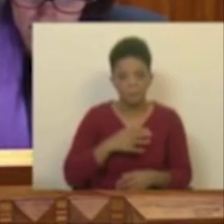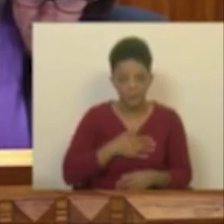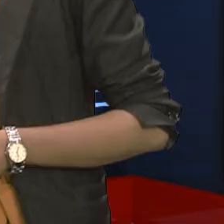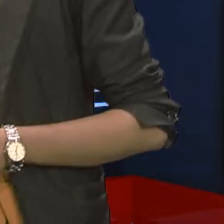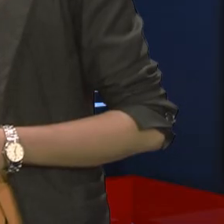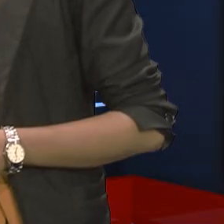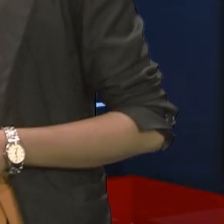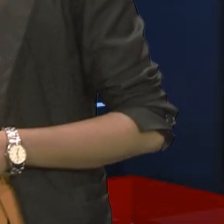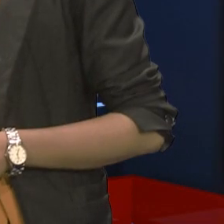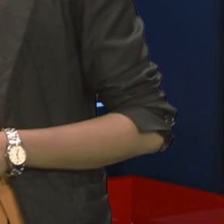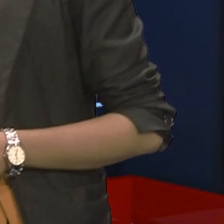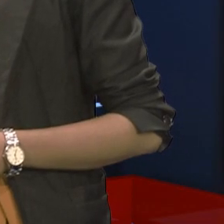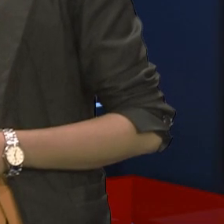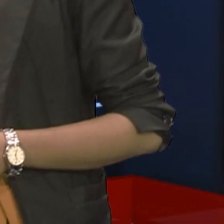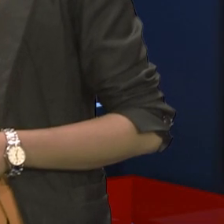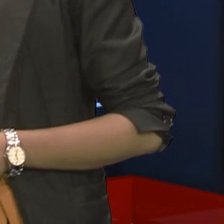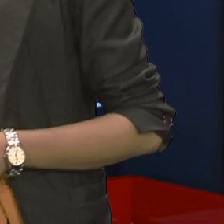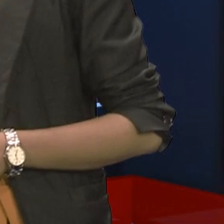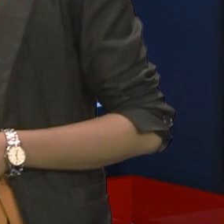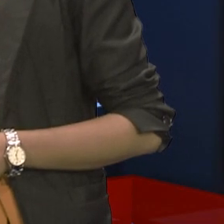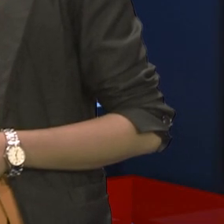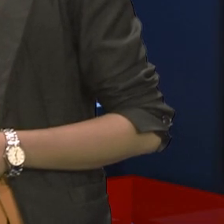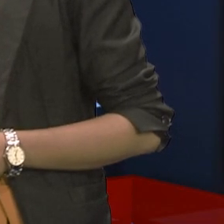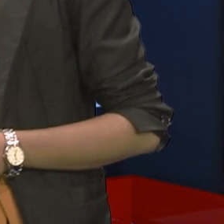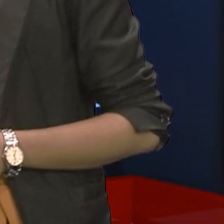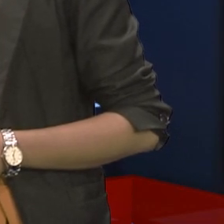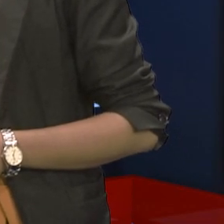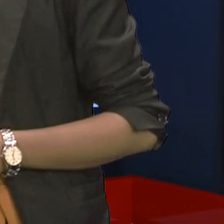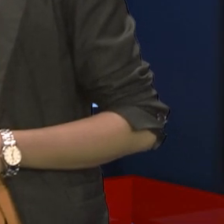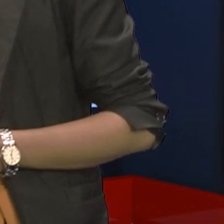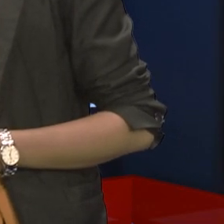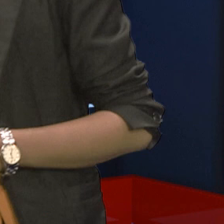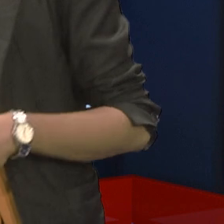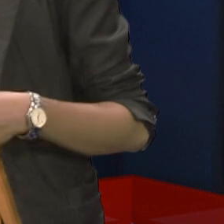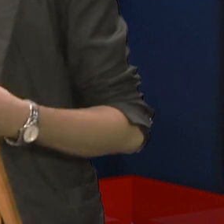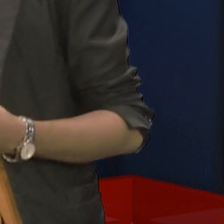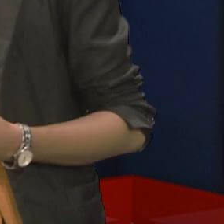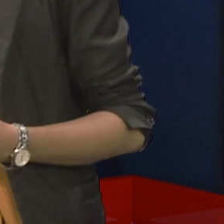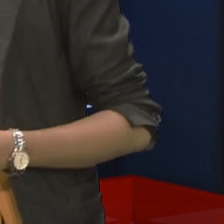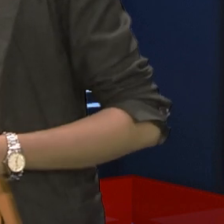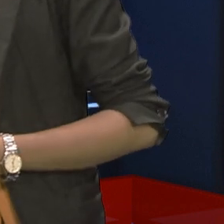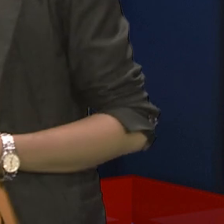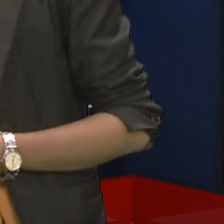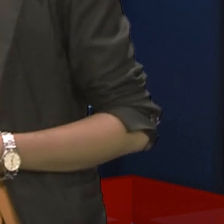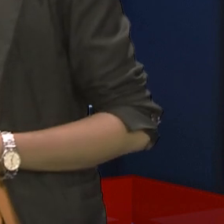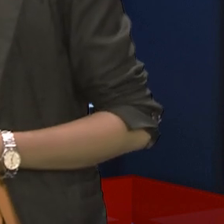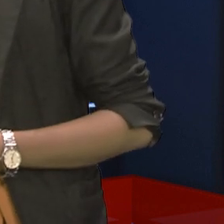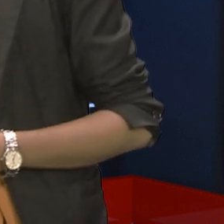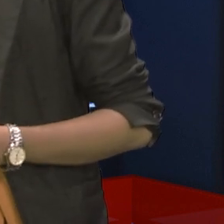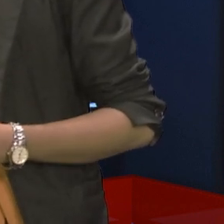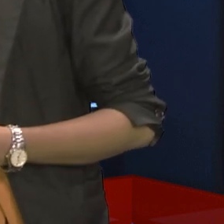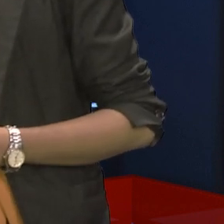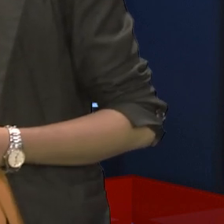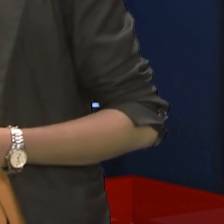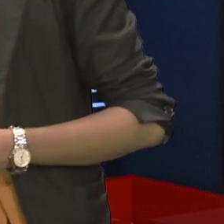devida estabilidade. O primeiro-ministro de Portugal considerou que a ex-secretária de Estado de Tesouro violou o Estatuto do Gestor Público quando